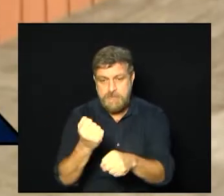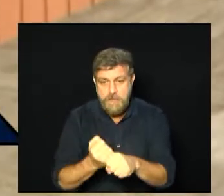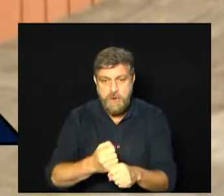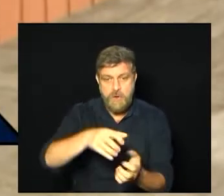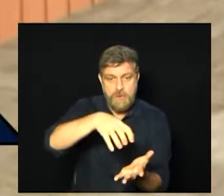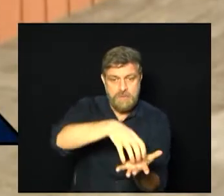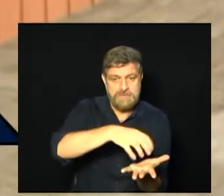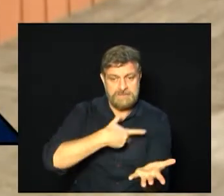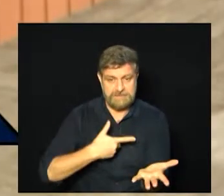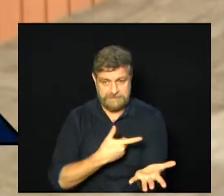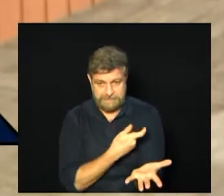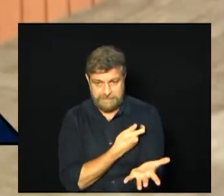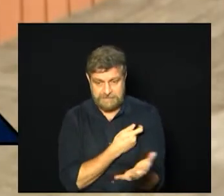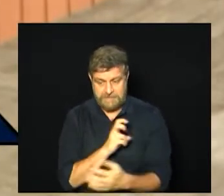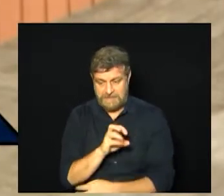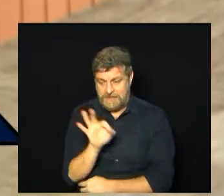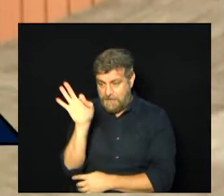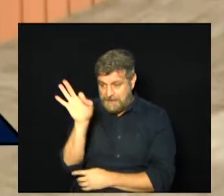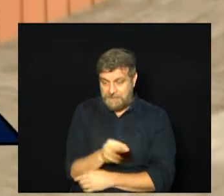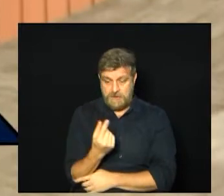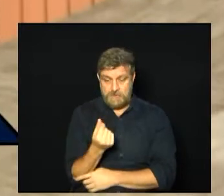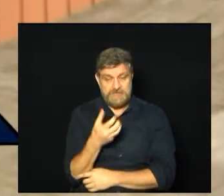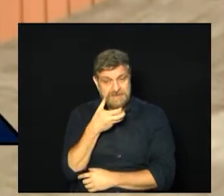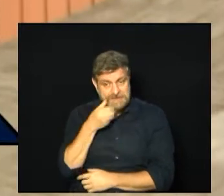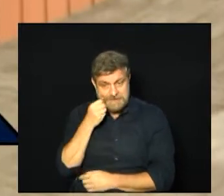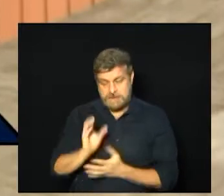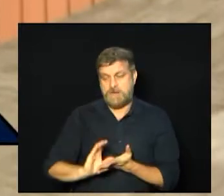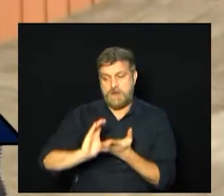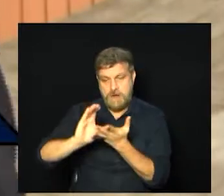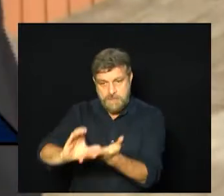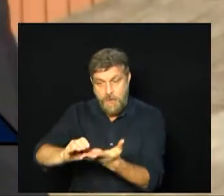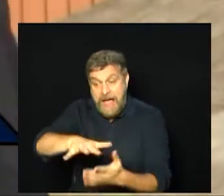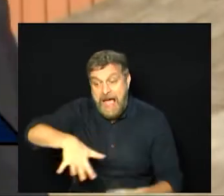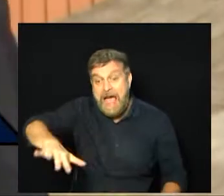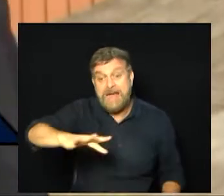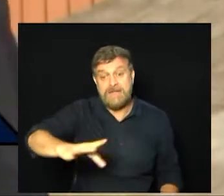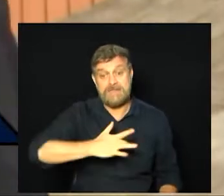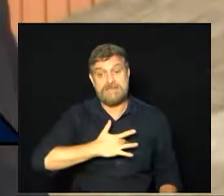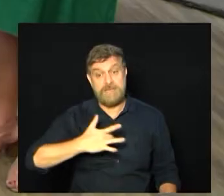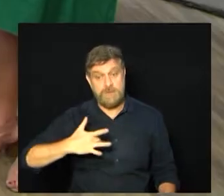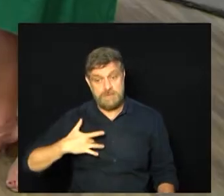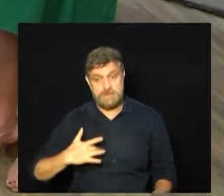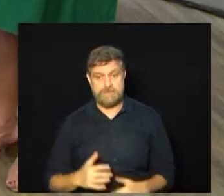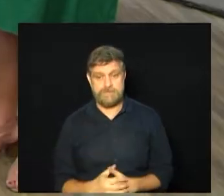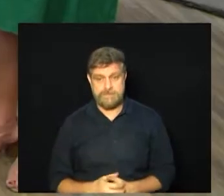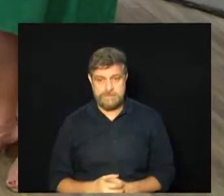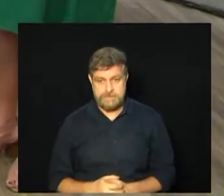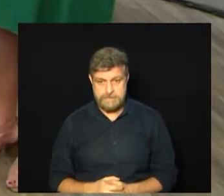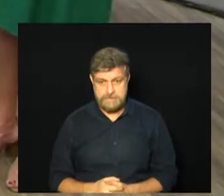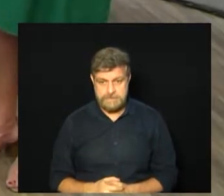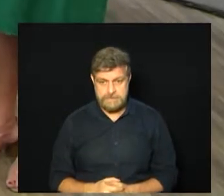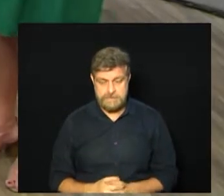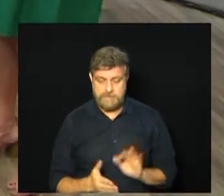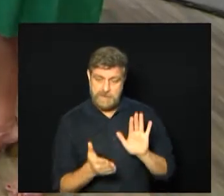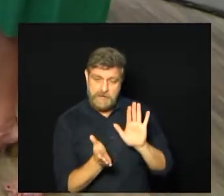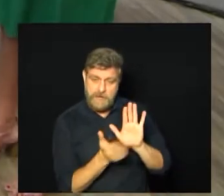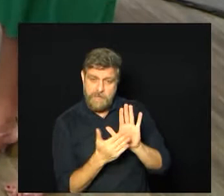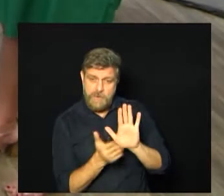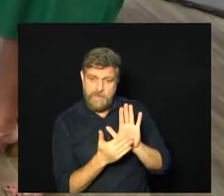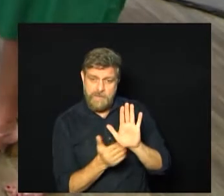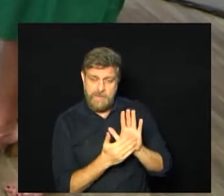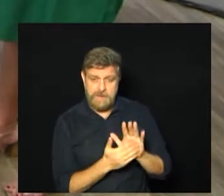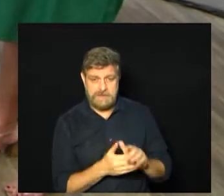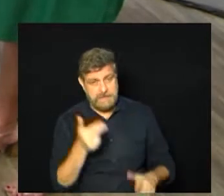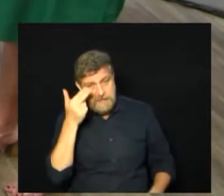Aliás, 50% dos valores, obrigatoriamente, são na área de saúde. E essa proposta, Gabriel, que